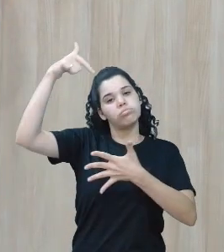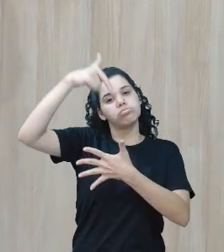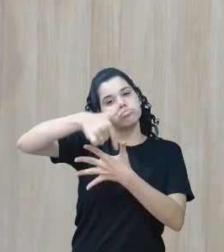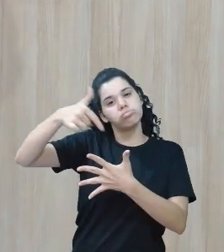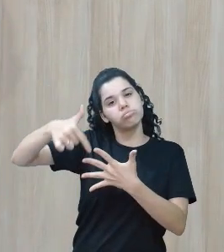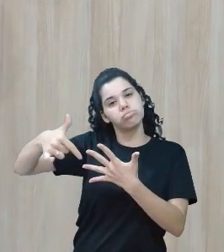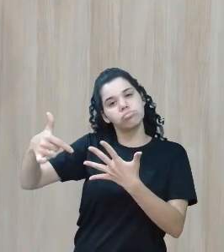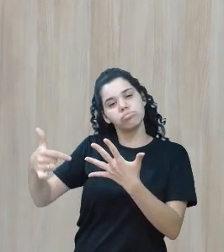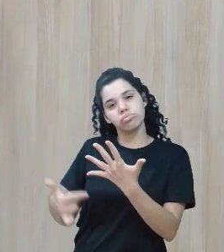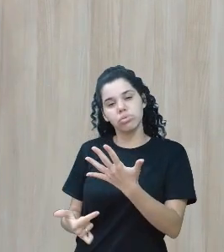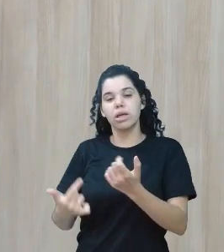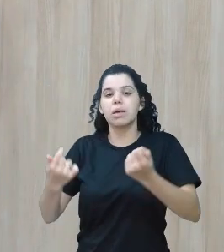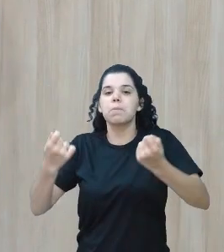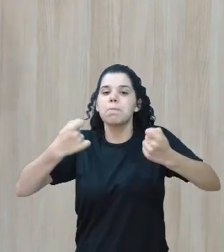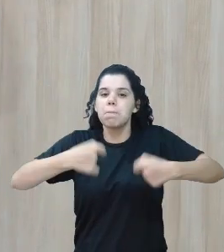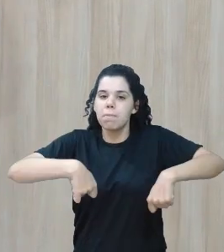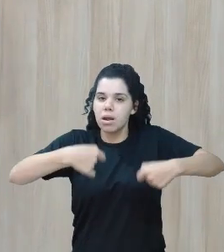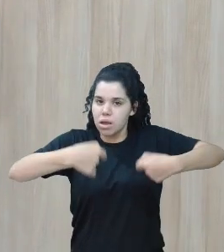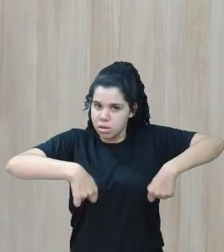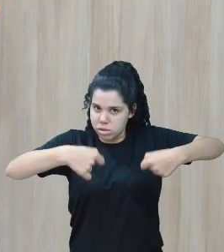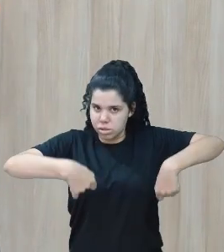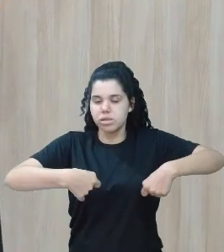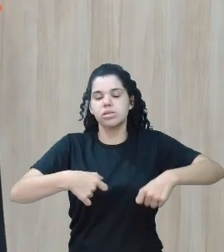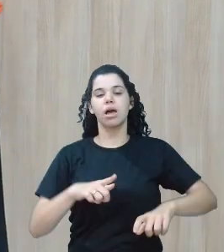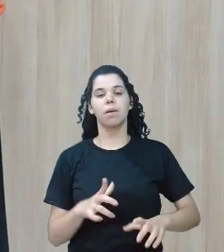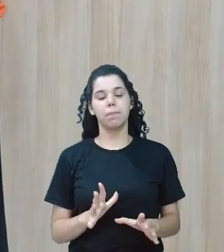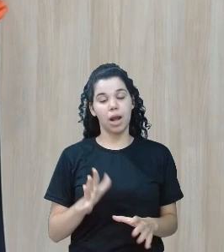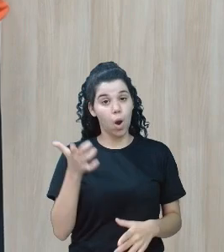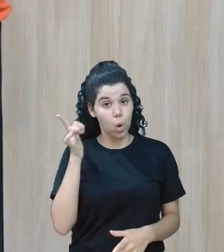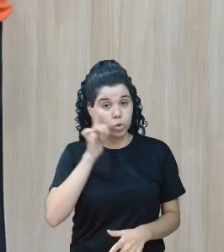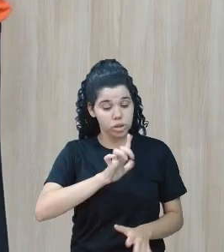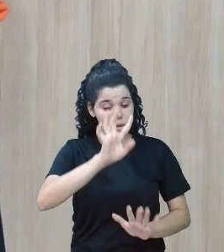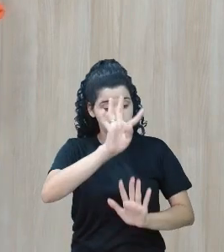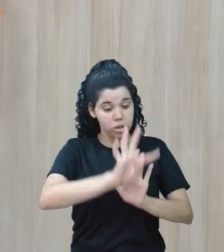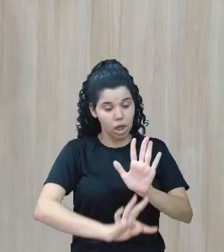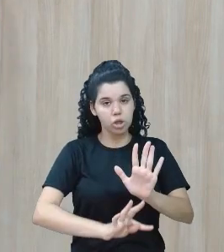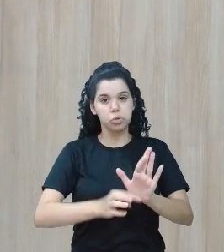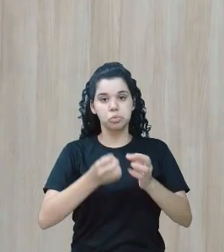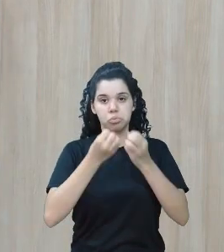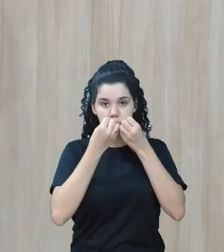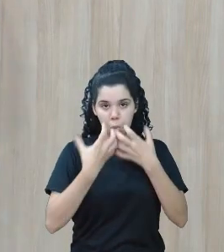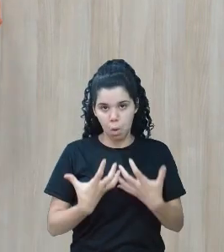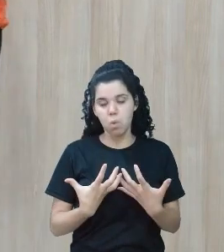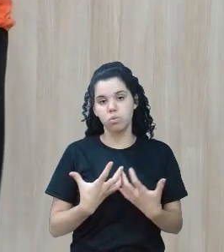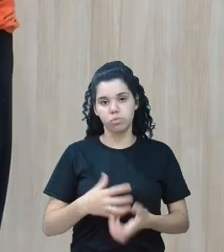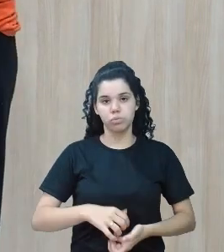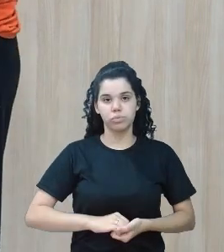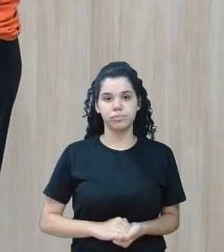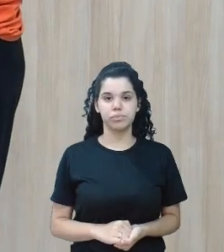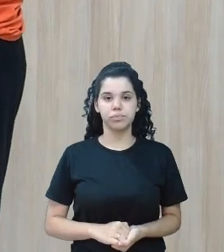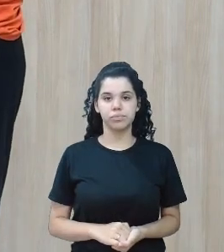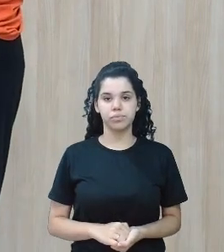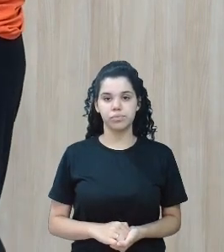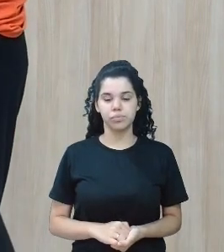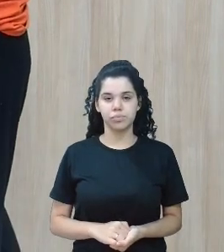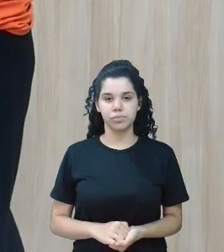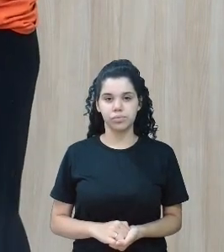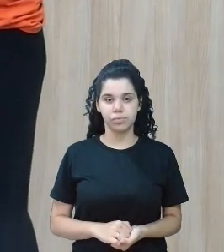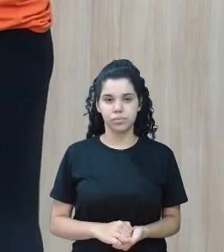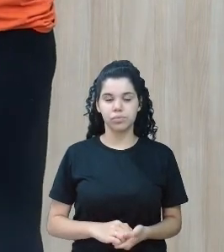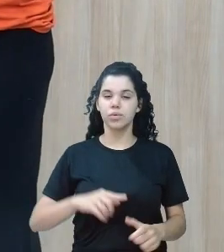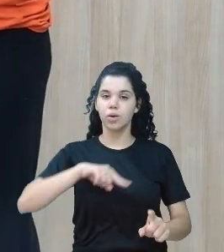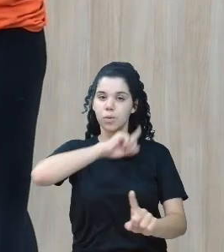as coisas que são necessárias para que aquele texto tenha a referência que eu estou falando, certo? Então,